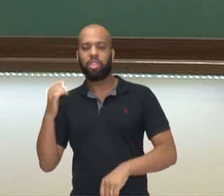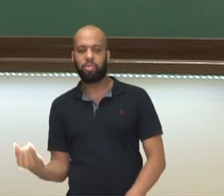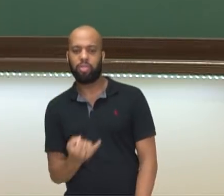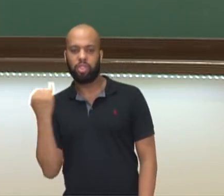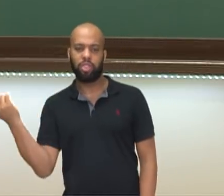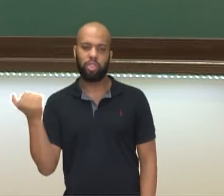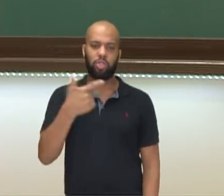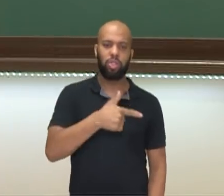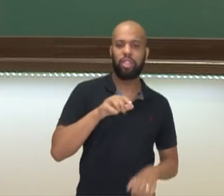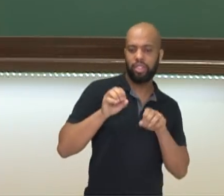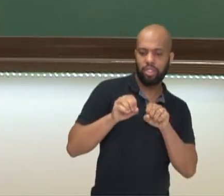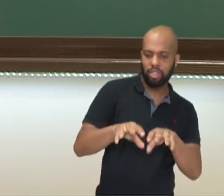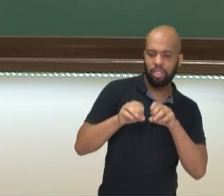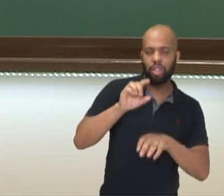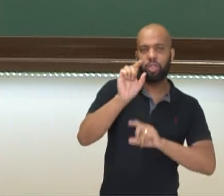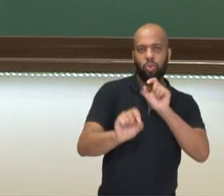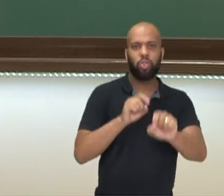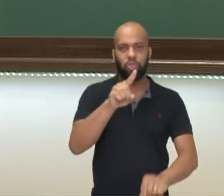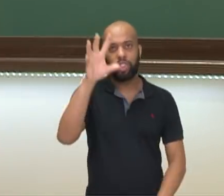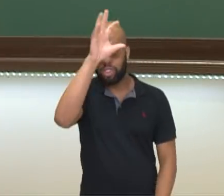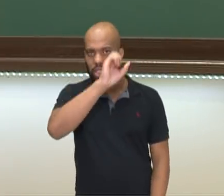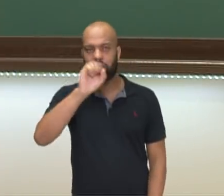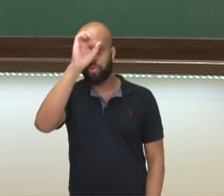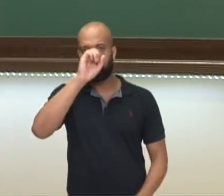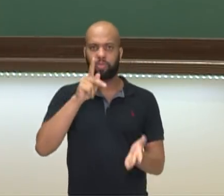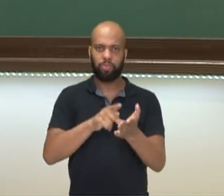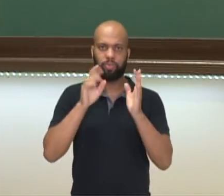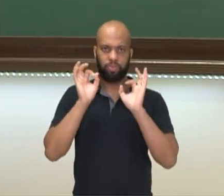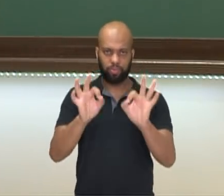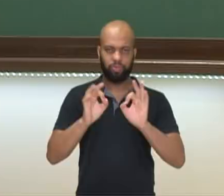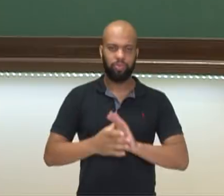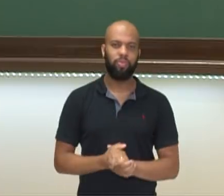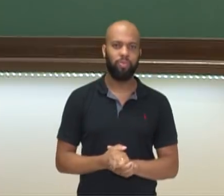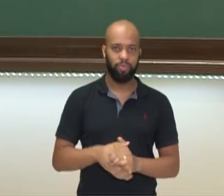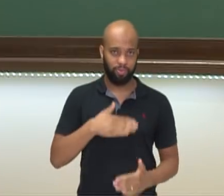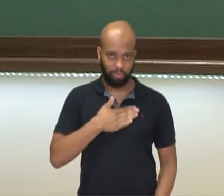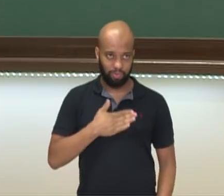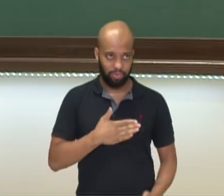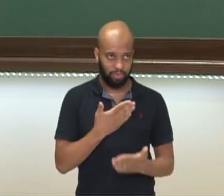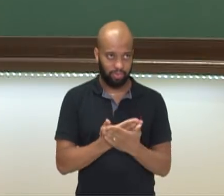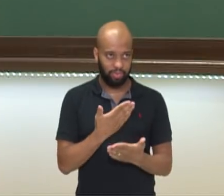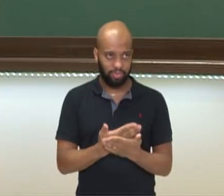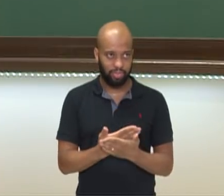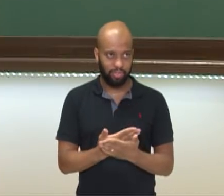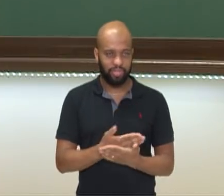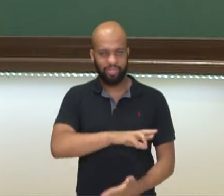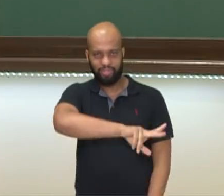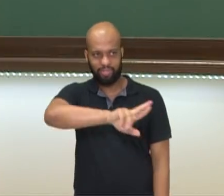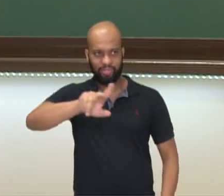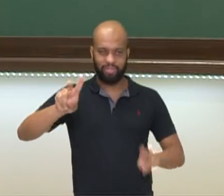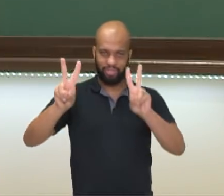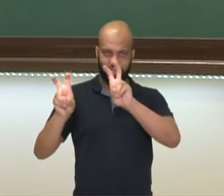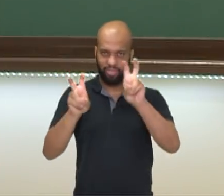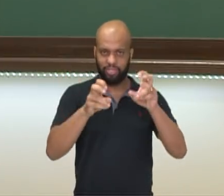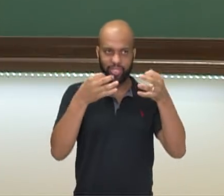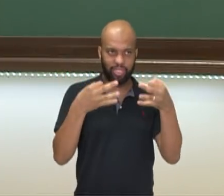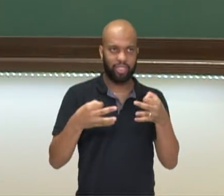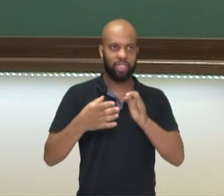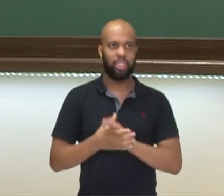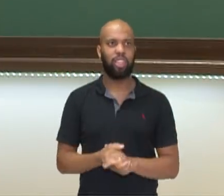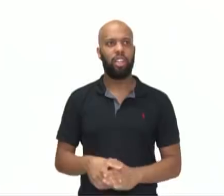do que o ensino é aquilo que vocês aprendem. Estão gostando dessa aula? Bem diversificada também, não é?